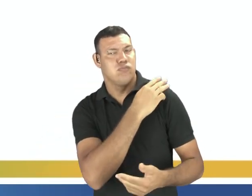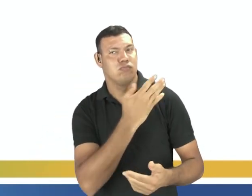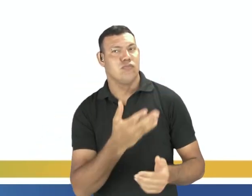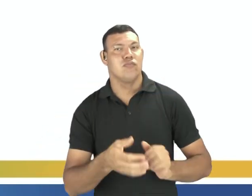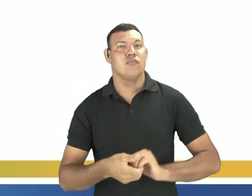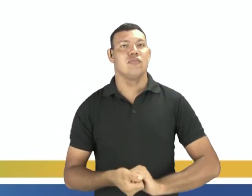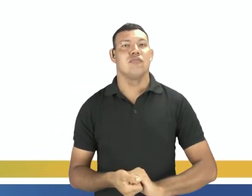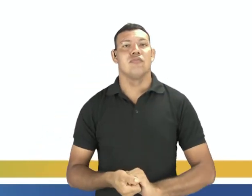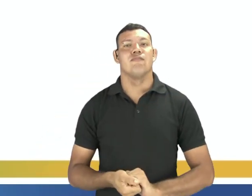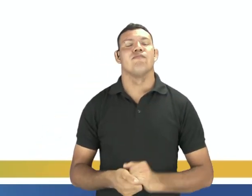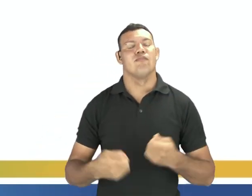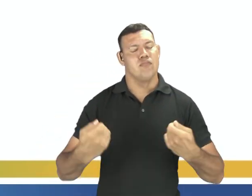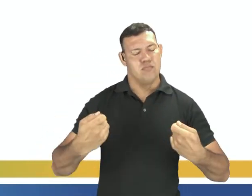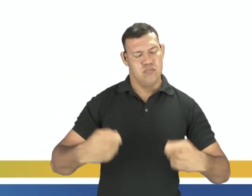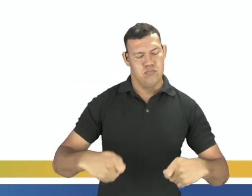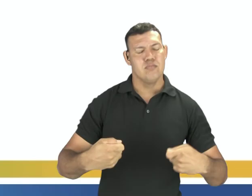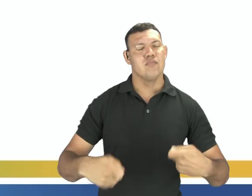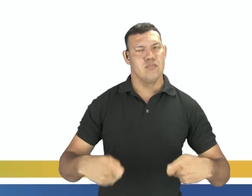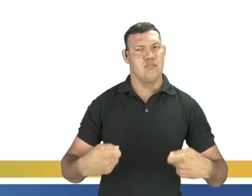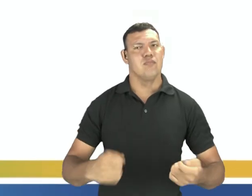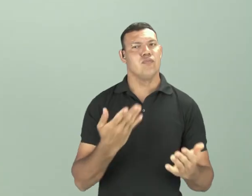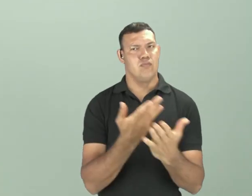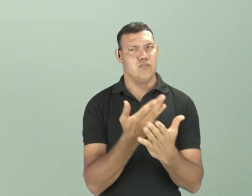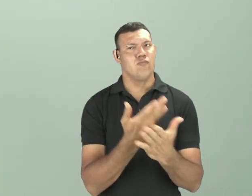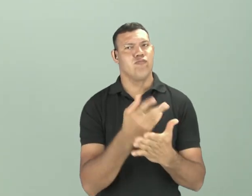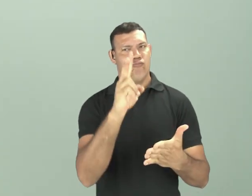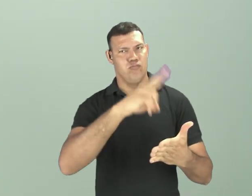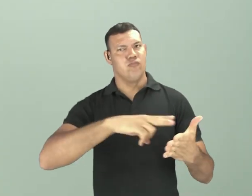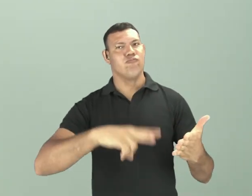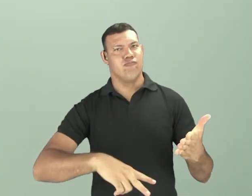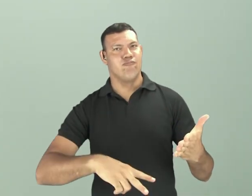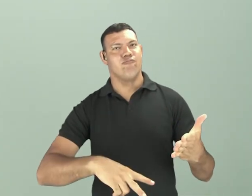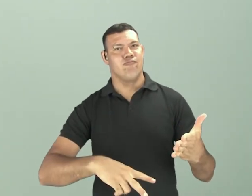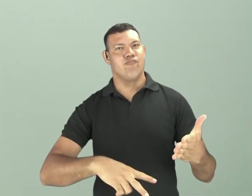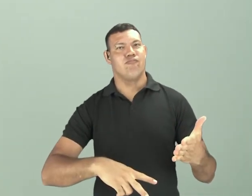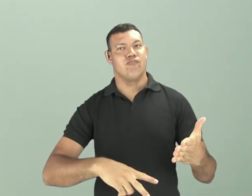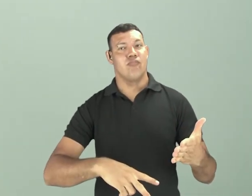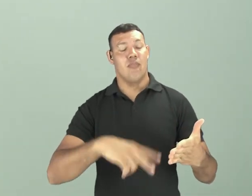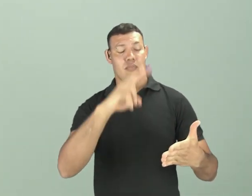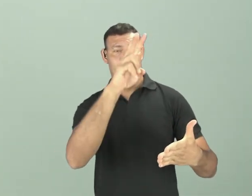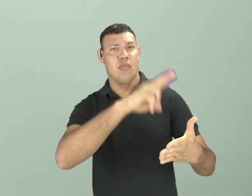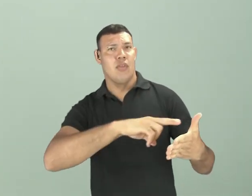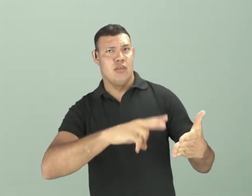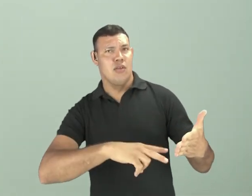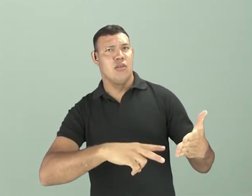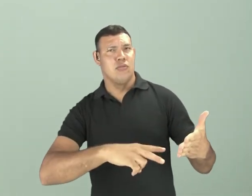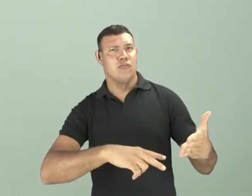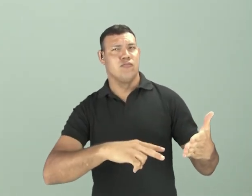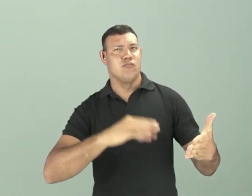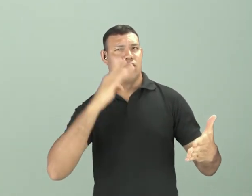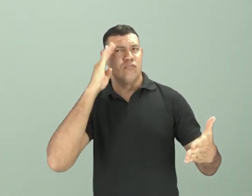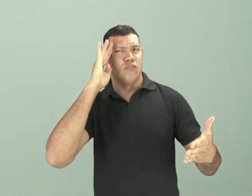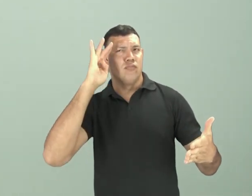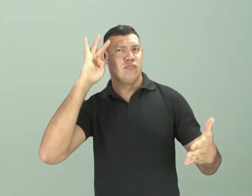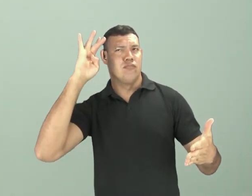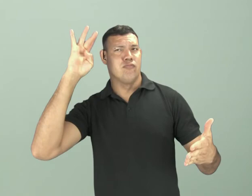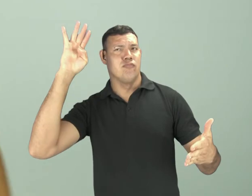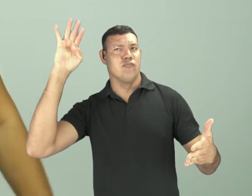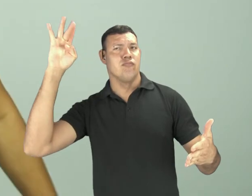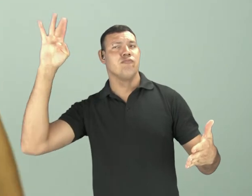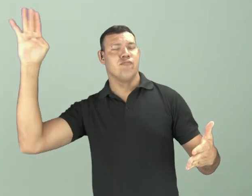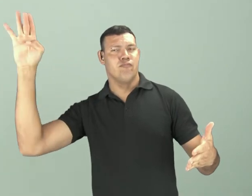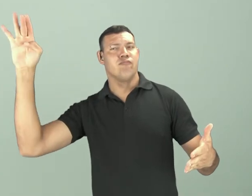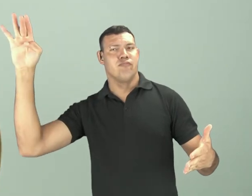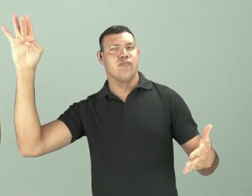série, então tem que estudar, tem que ler. Olha aí, a leitura me faz ir aonde os meus pais não podem